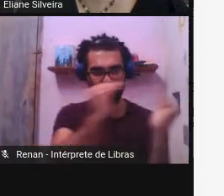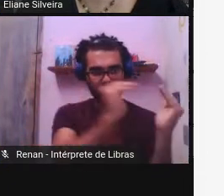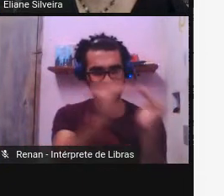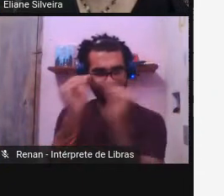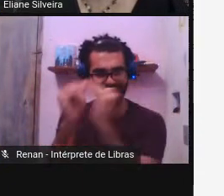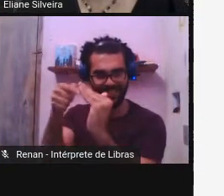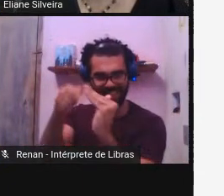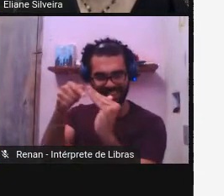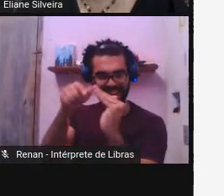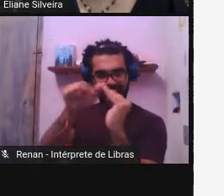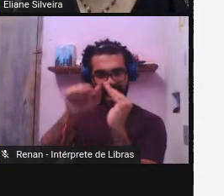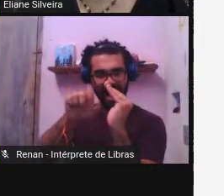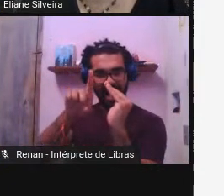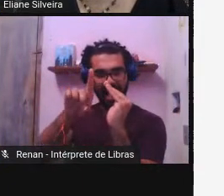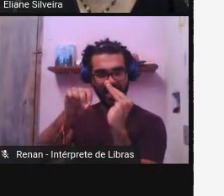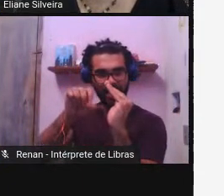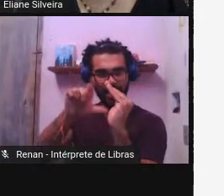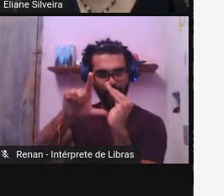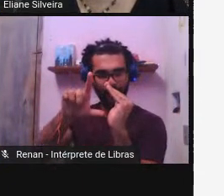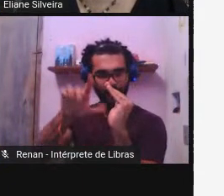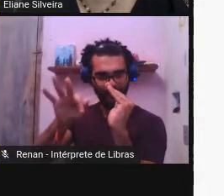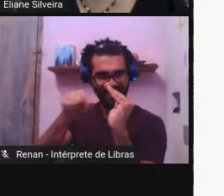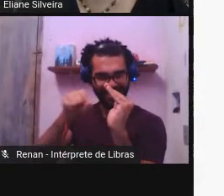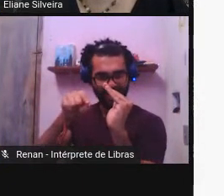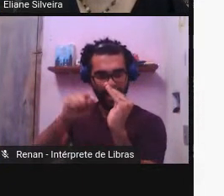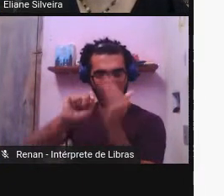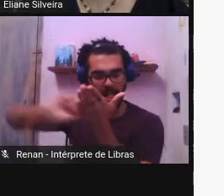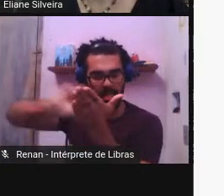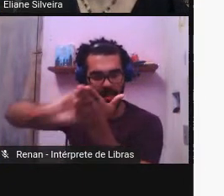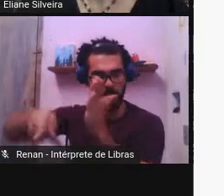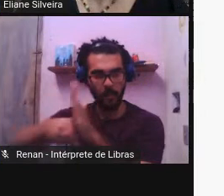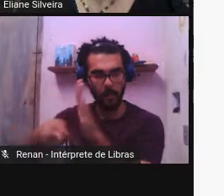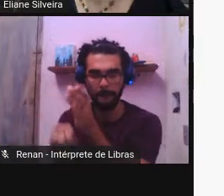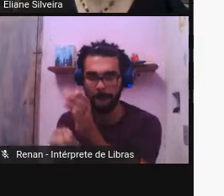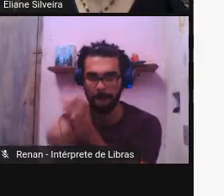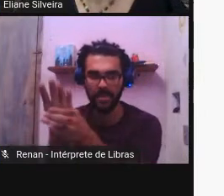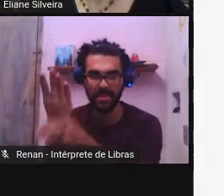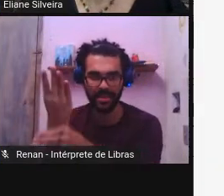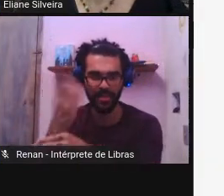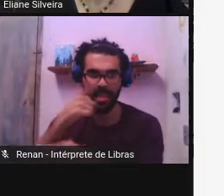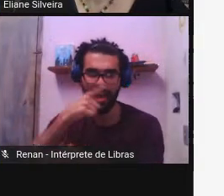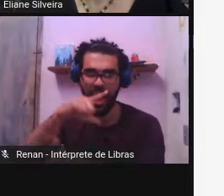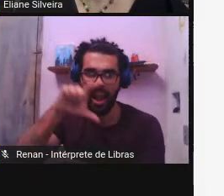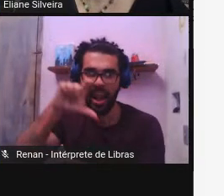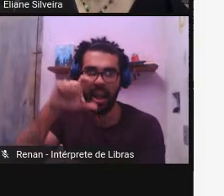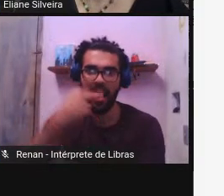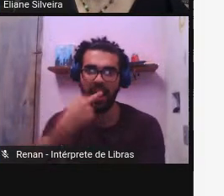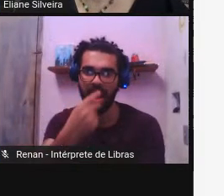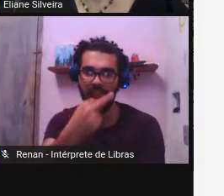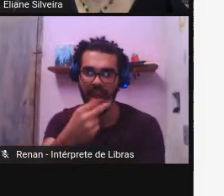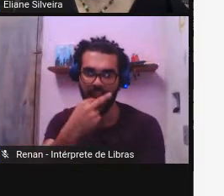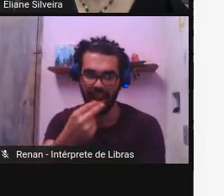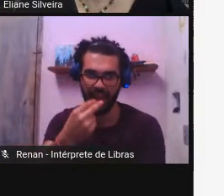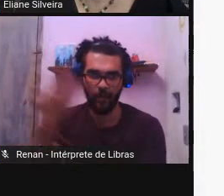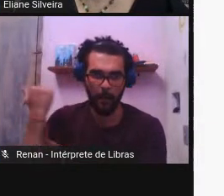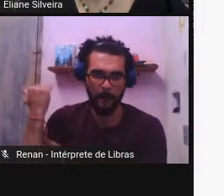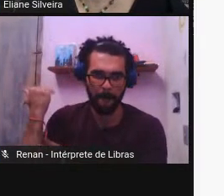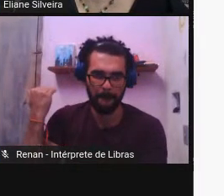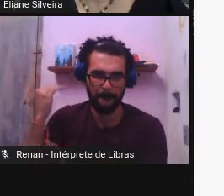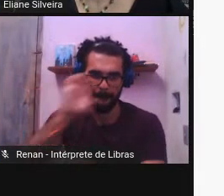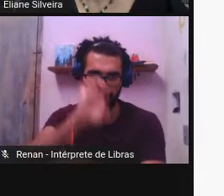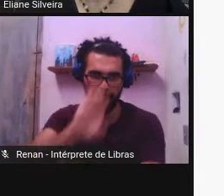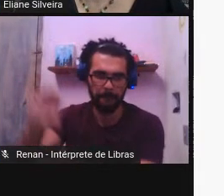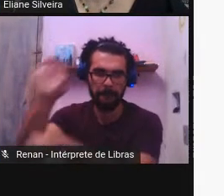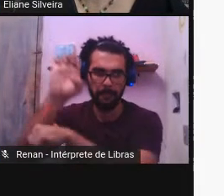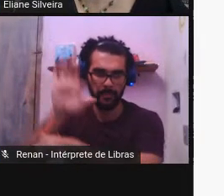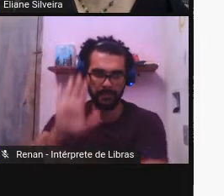escrito o livro Origens das Línguas Indo-Europeias. Claro que, para quem conhece o trabalho de Sossir, chama a atenção